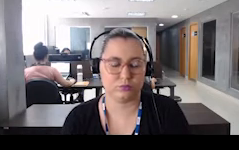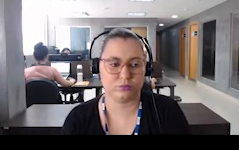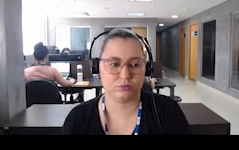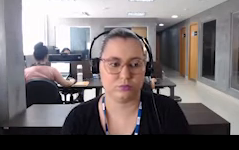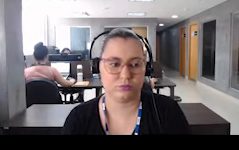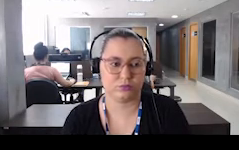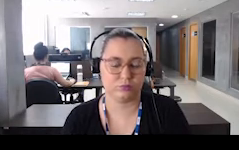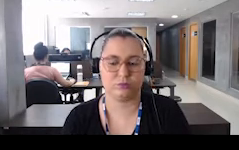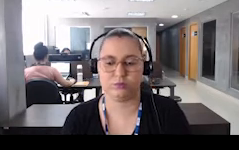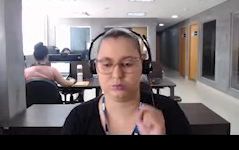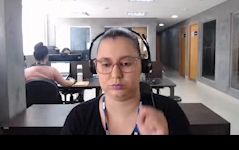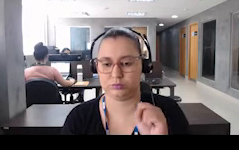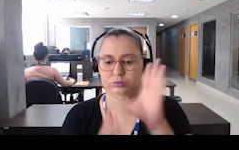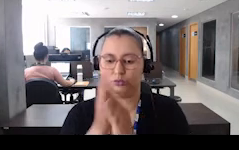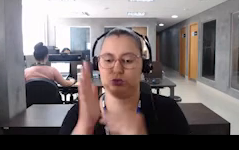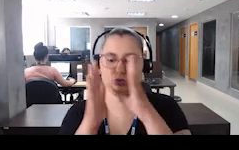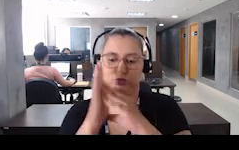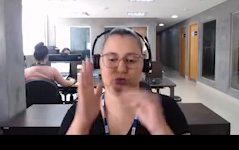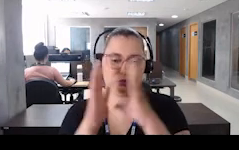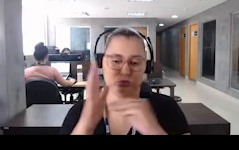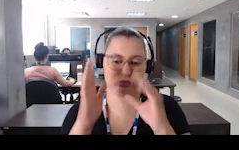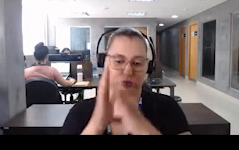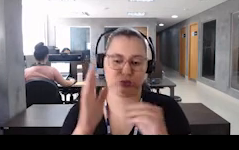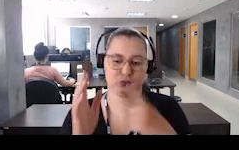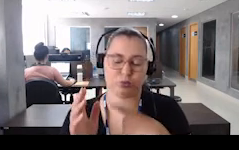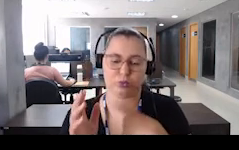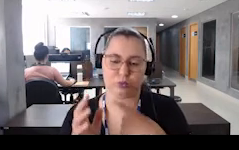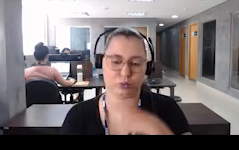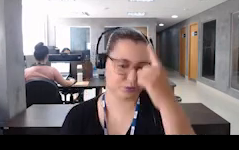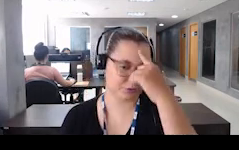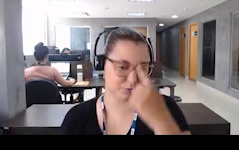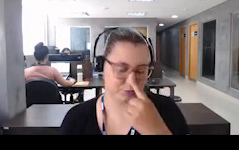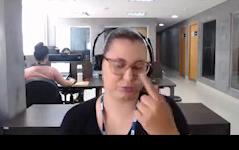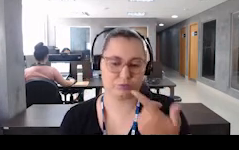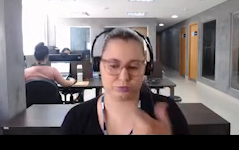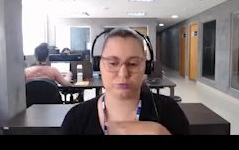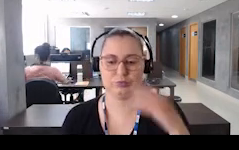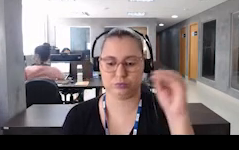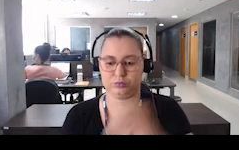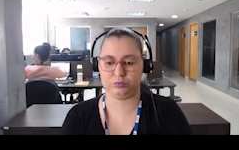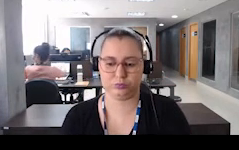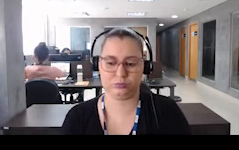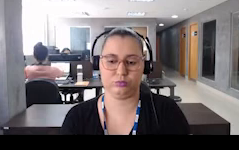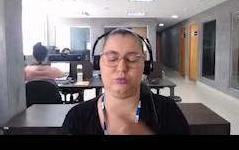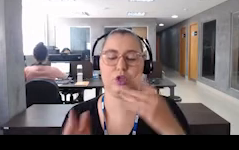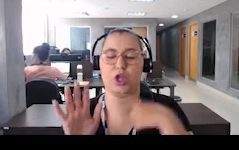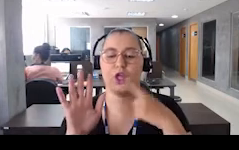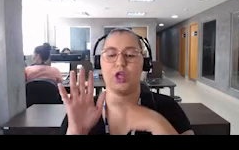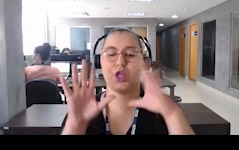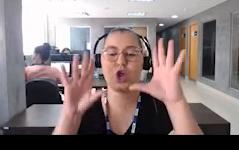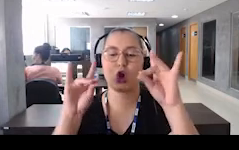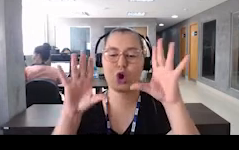Aqui, ó, por exemplo, você pode copiar a imagem ou você vai salvar essa foto em algum lugar. E aí, quando for aqui, ó, você vem aqui e